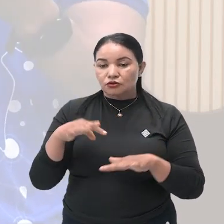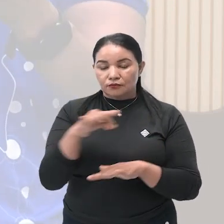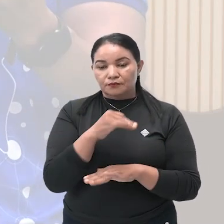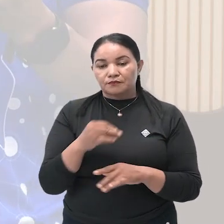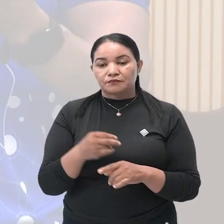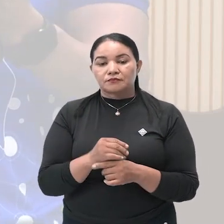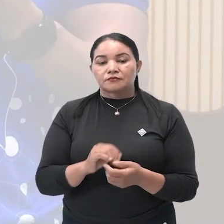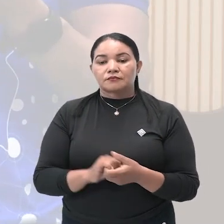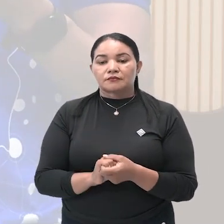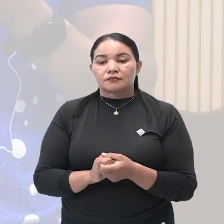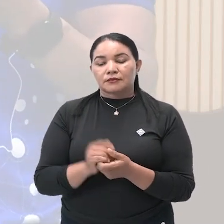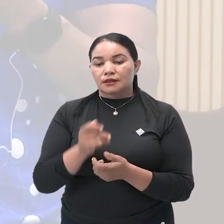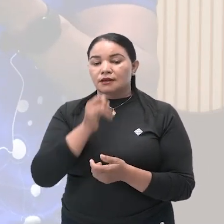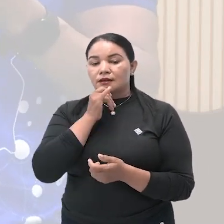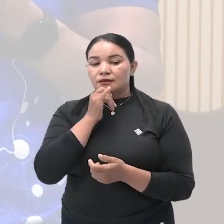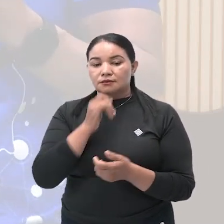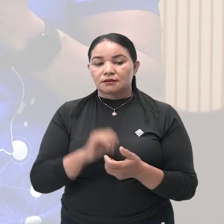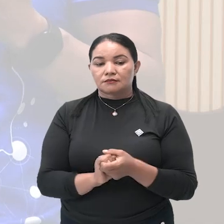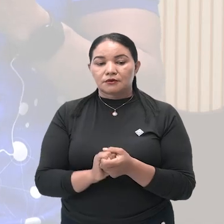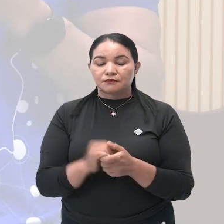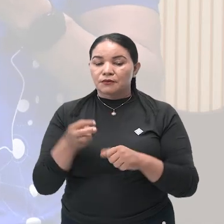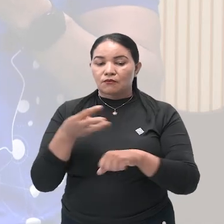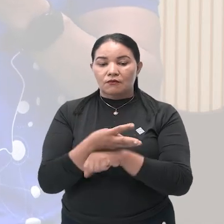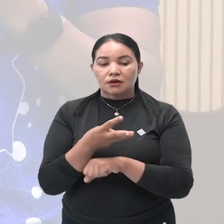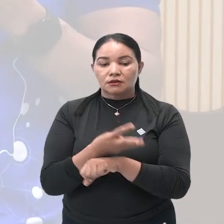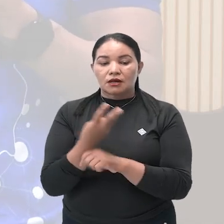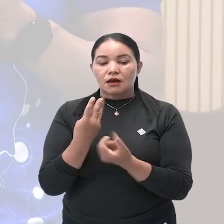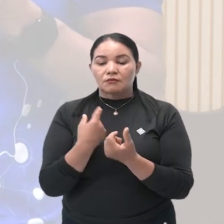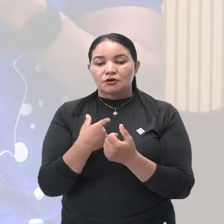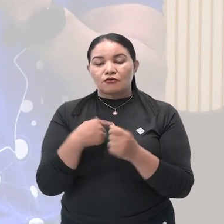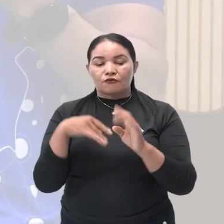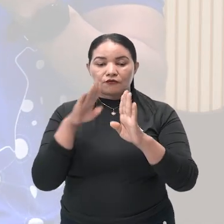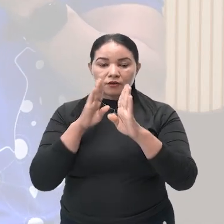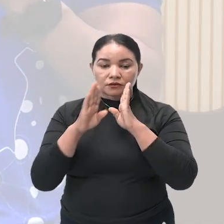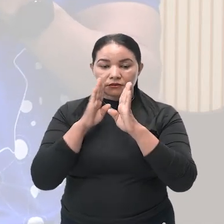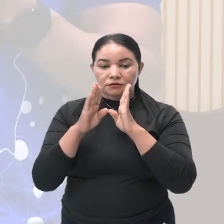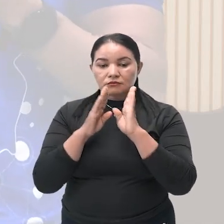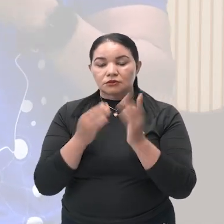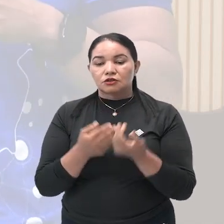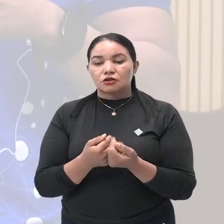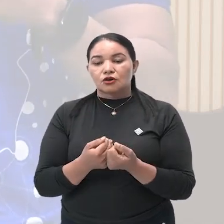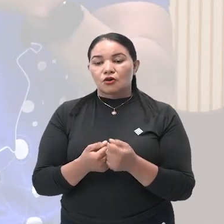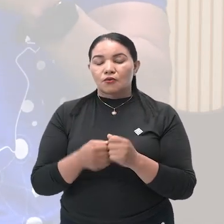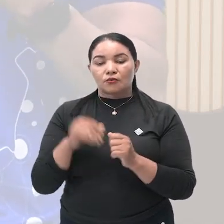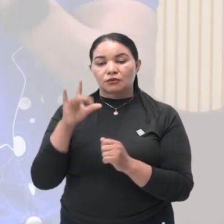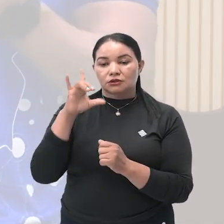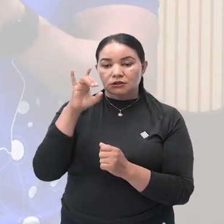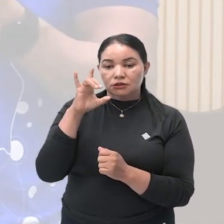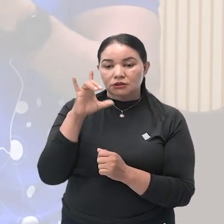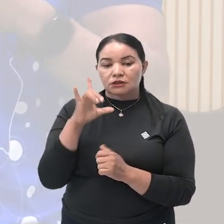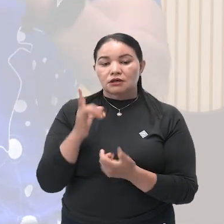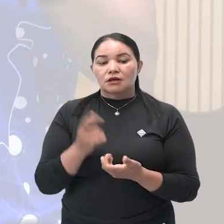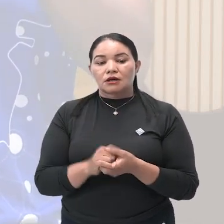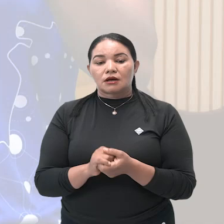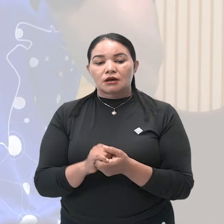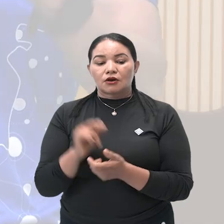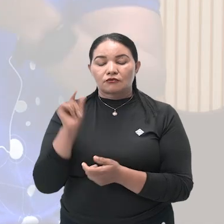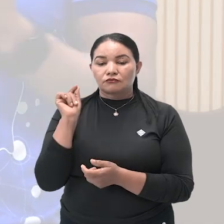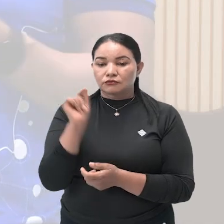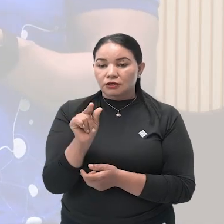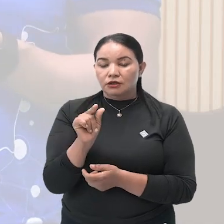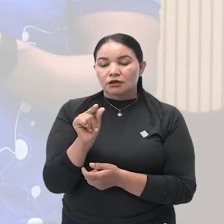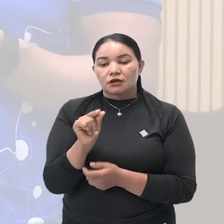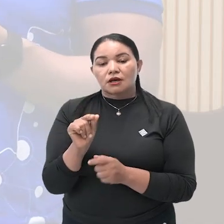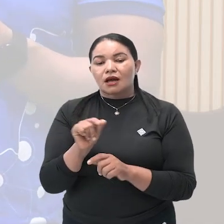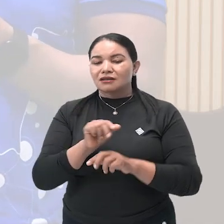gente conhece. Por exemplo, o WhatsApp, o Facebook, o Instagram, o Telegram, dentre